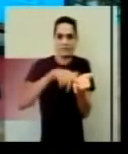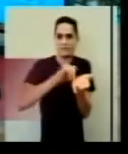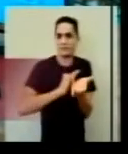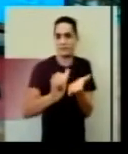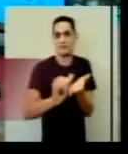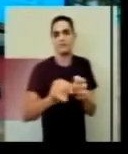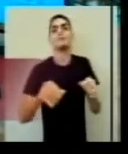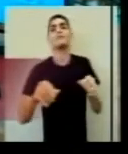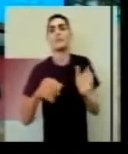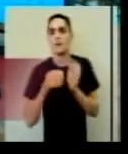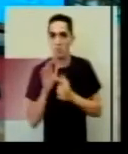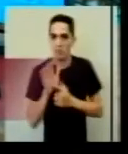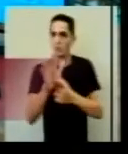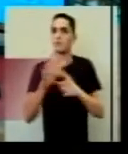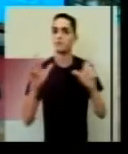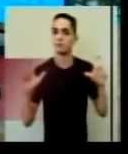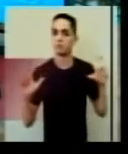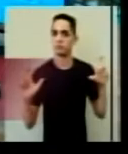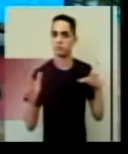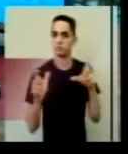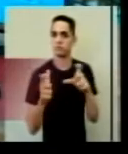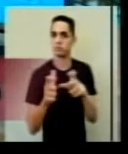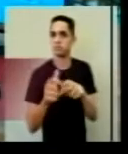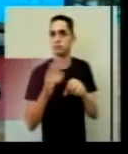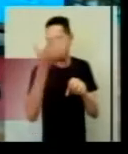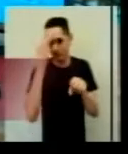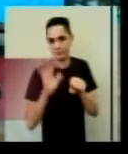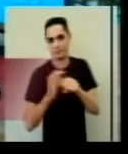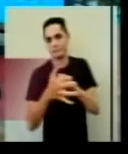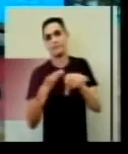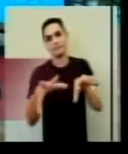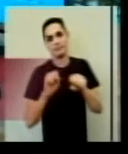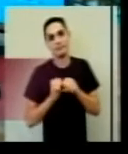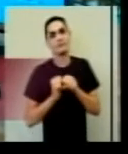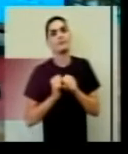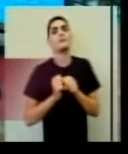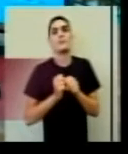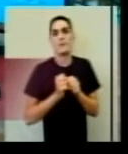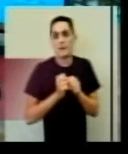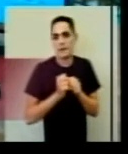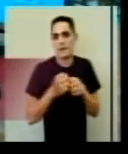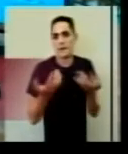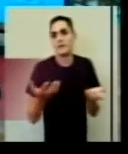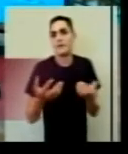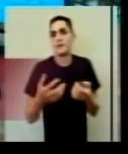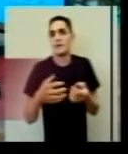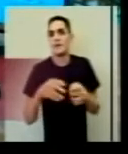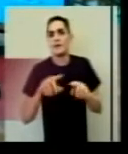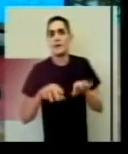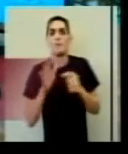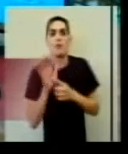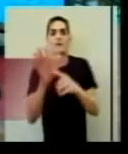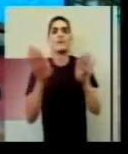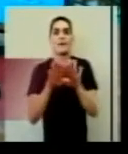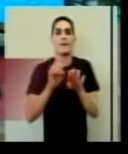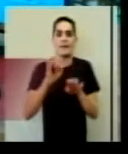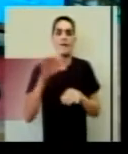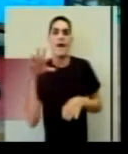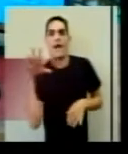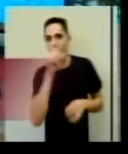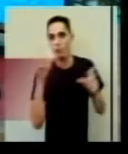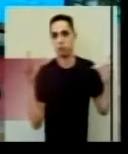nas notificações, como nos resultados, mostrando que está ocorrendo queda. O quanto rápido